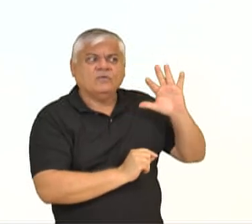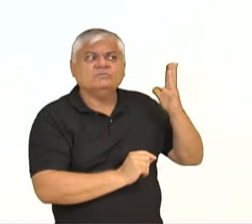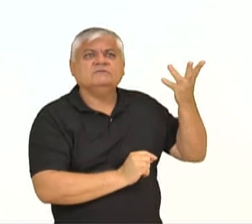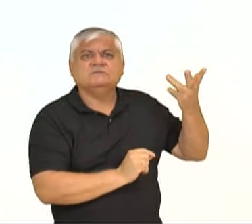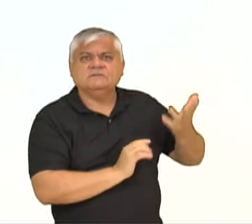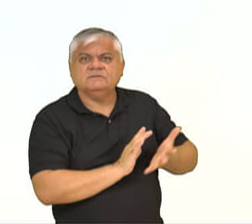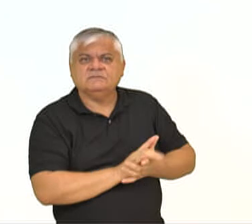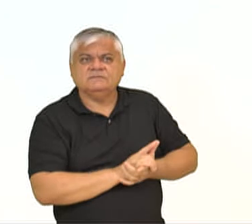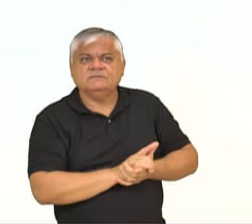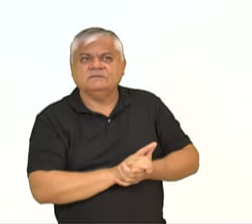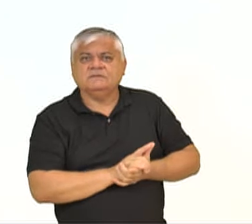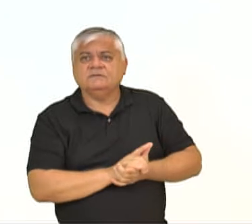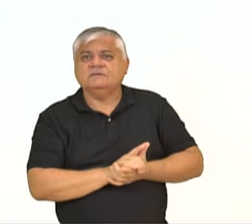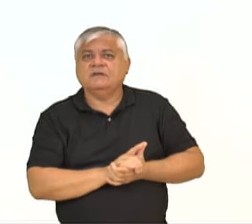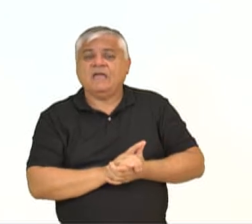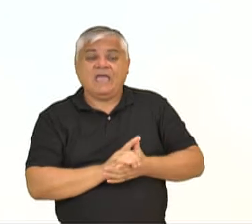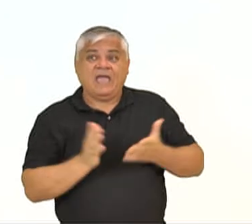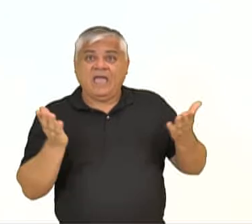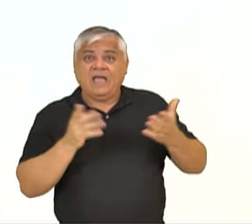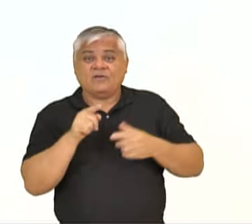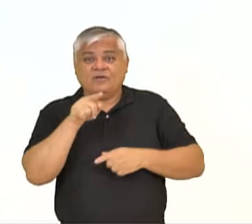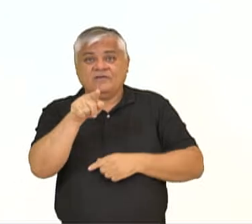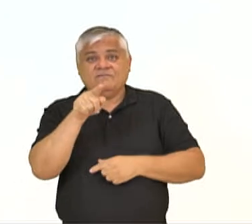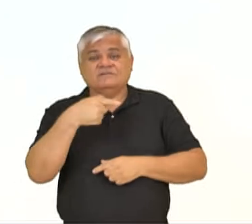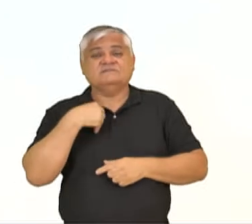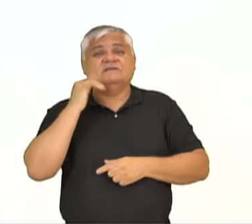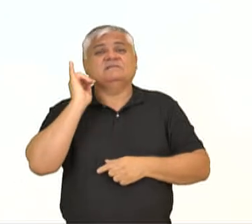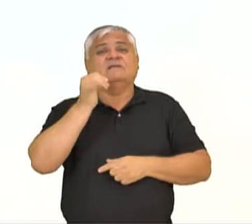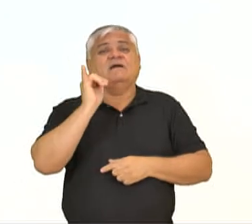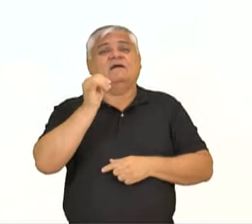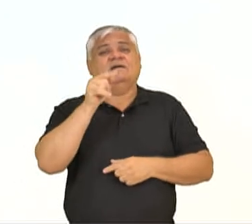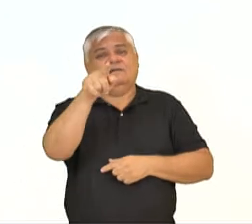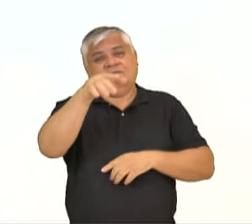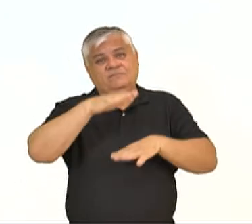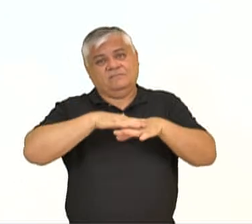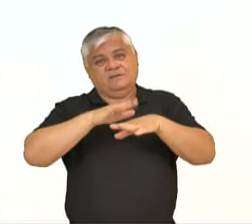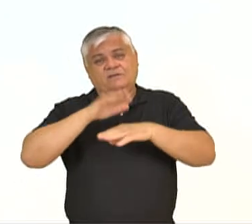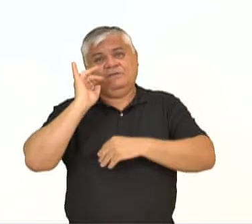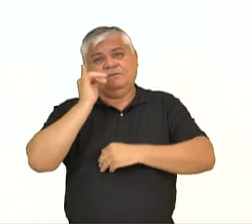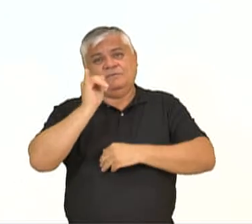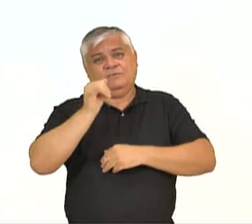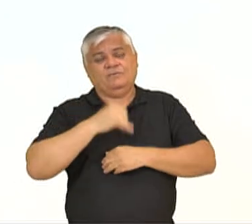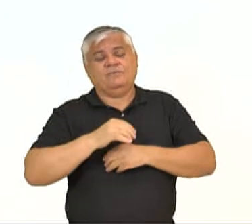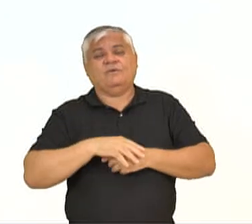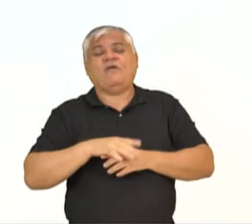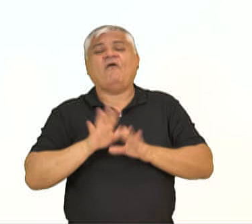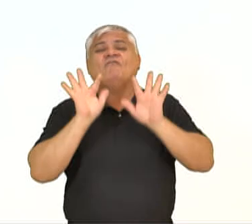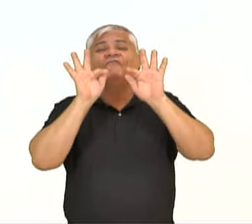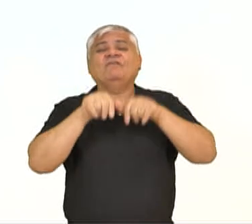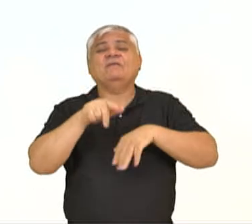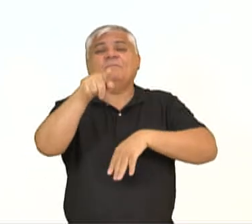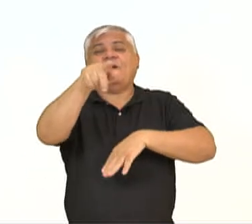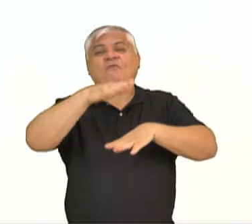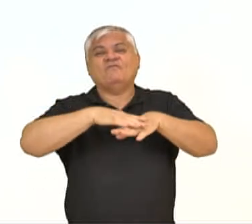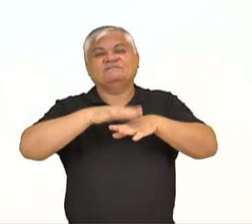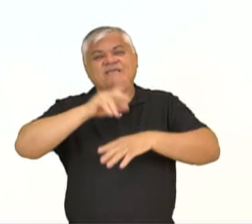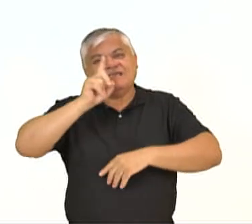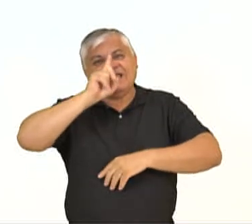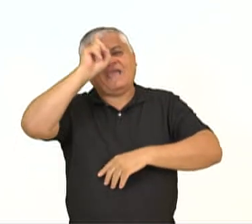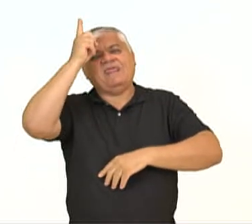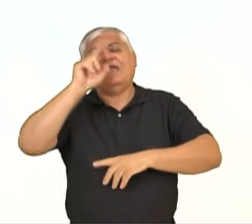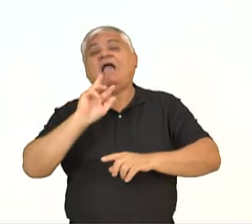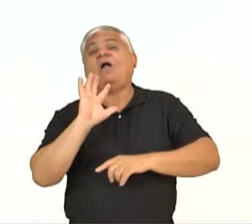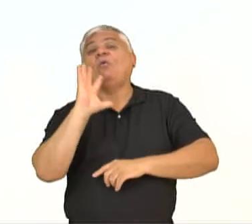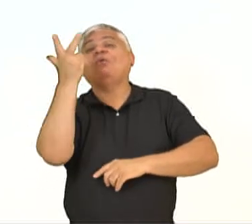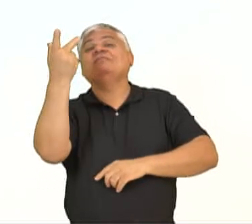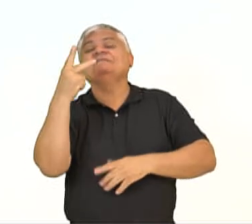aconteceu? Agora você é o narrador da história. Escreva um último parágrafo relatando o que pode